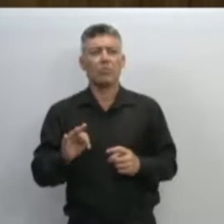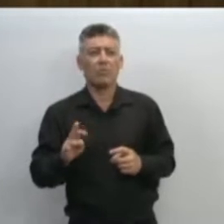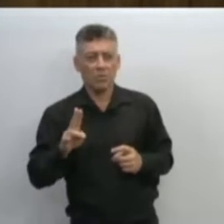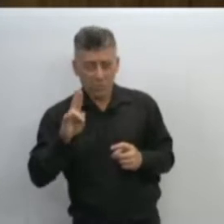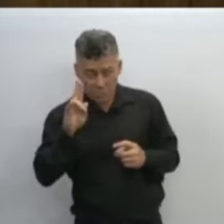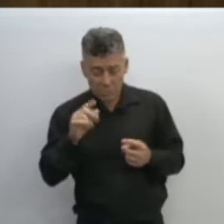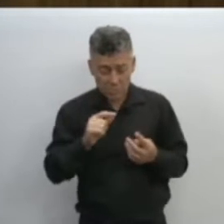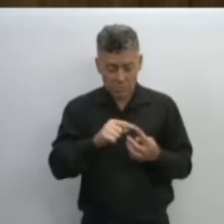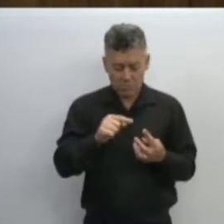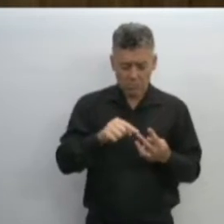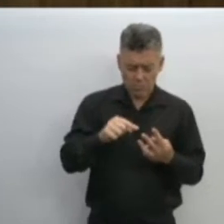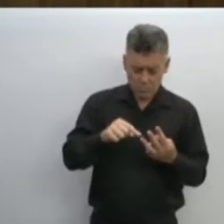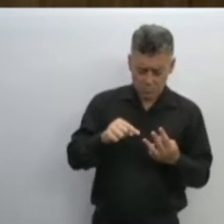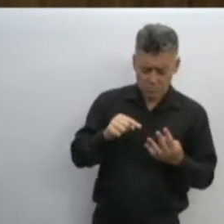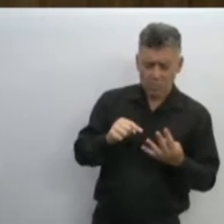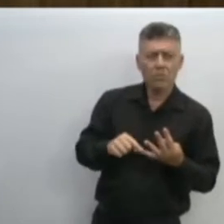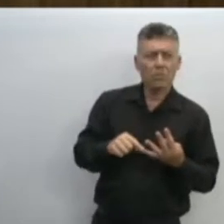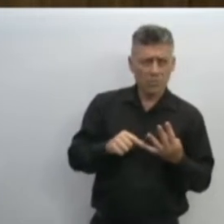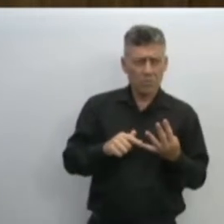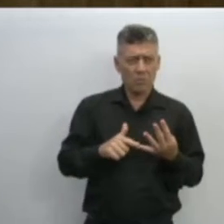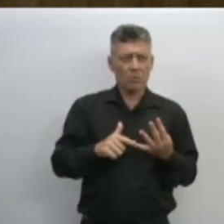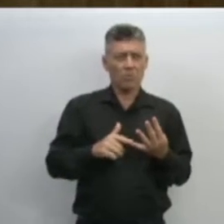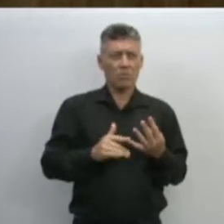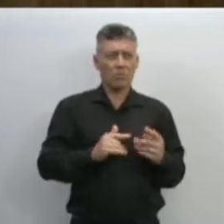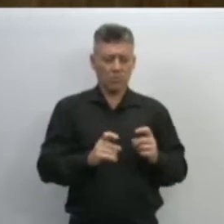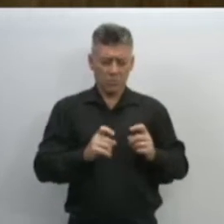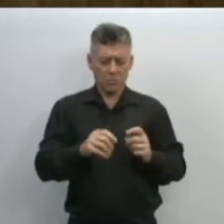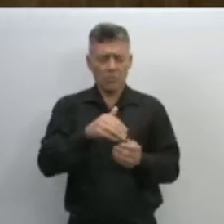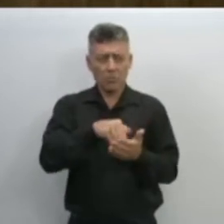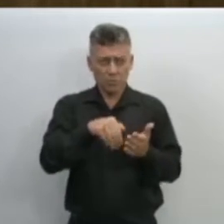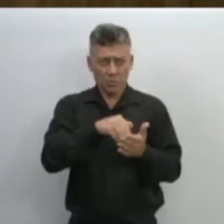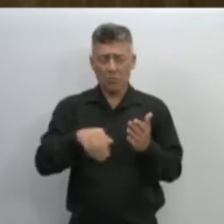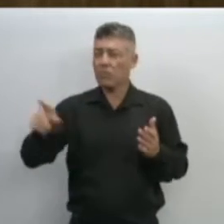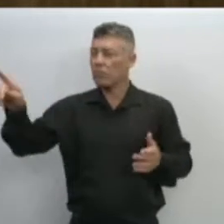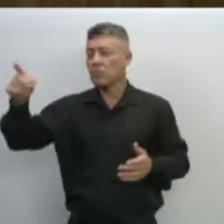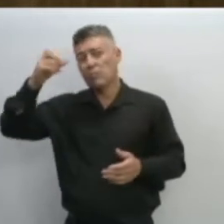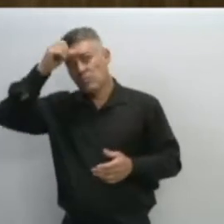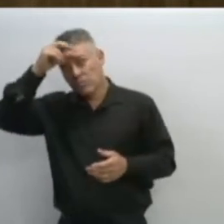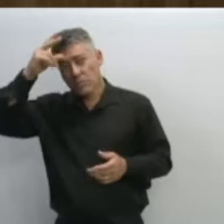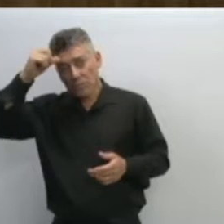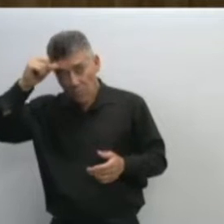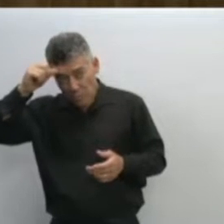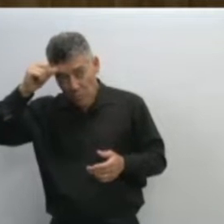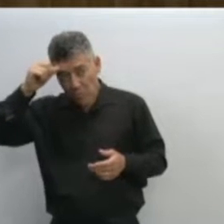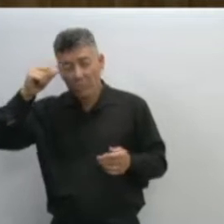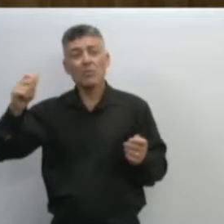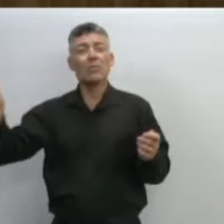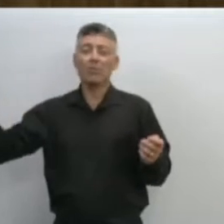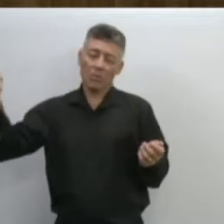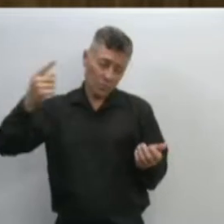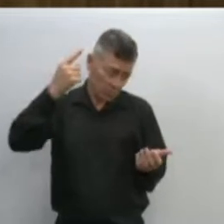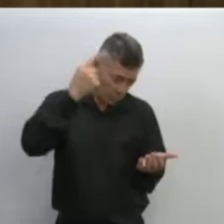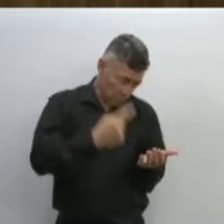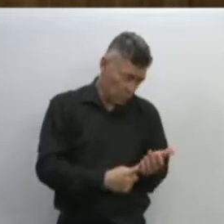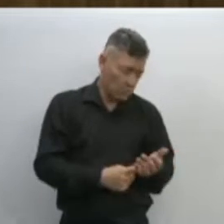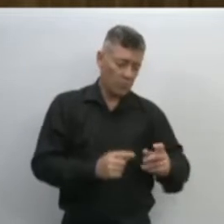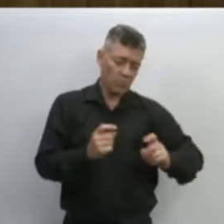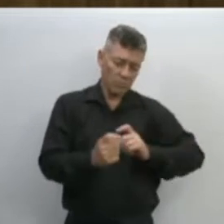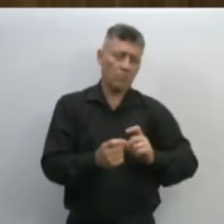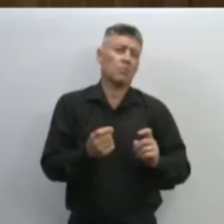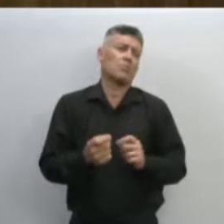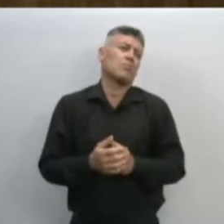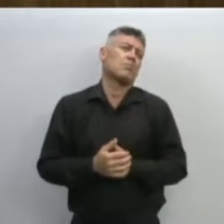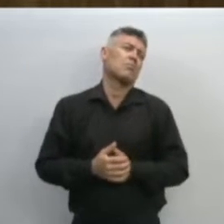secretarias que envolvem o que pode ser feito de melhoria ali para o conjunto Alecrim. Pois não, vereador Ranieri.